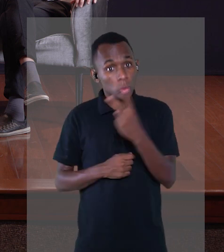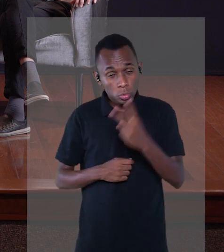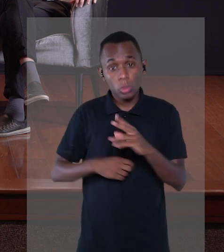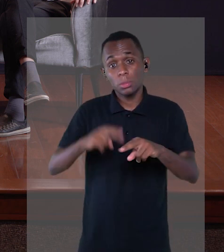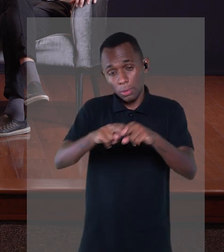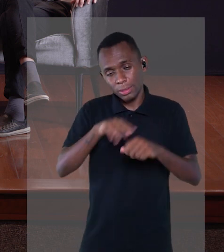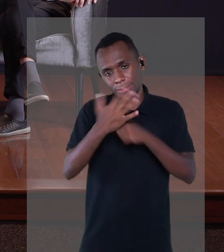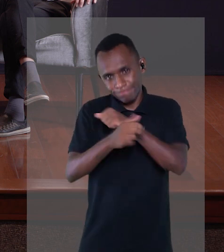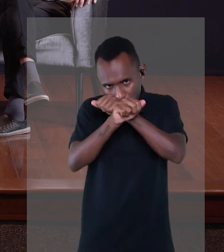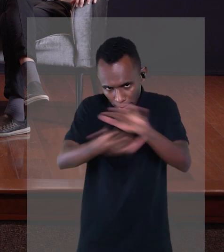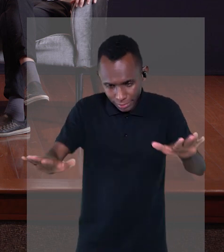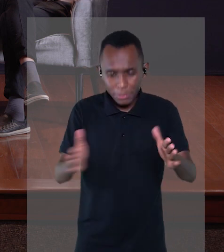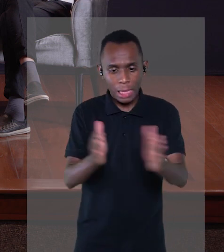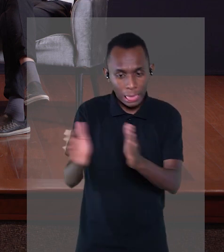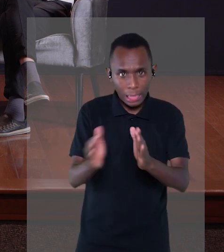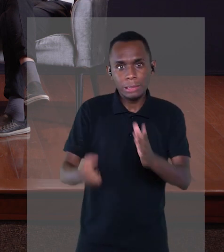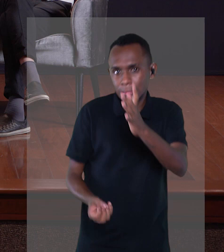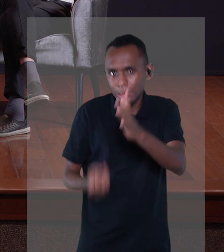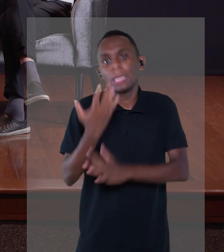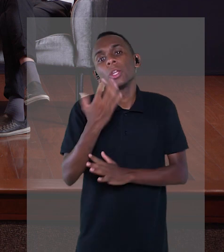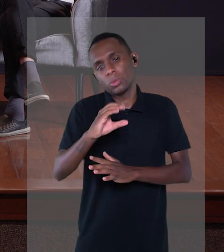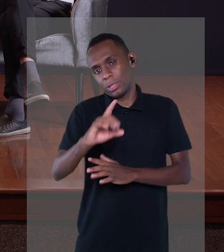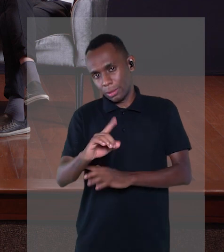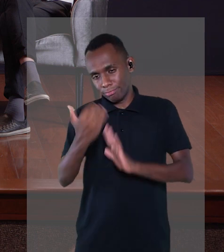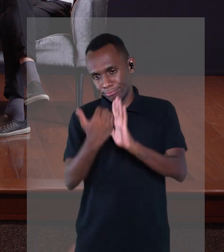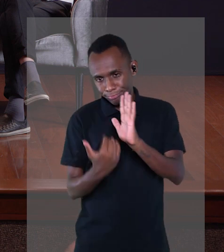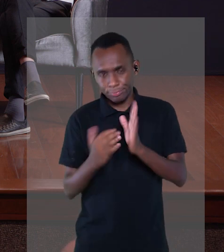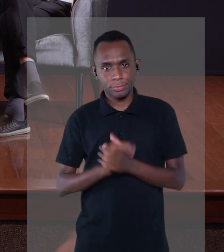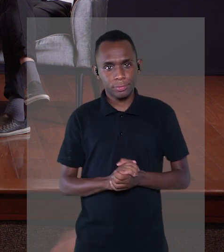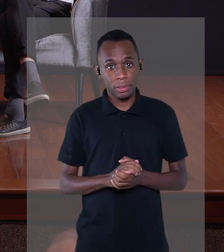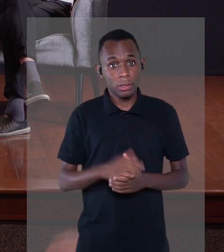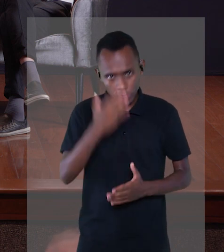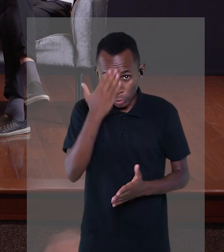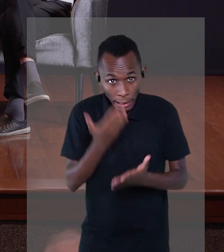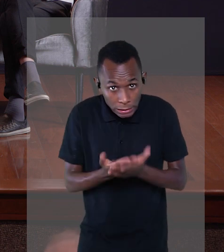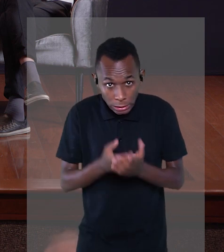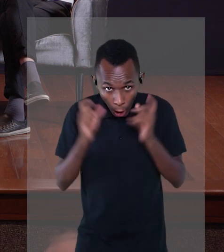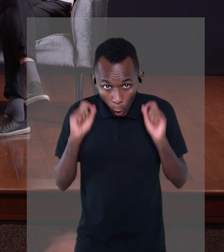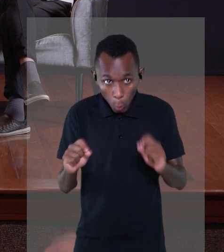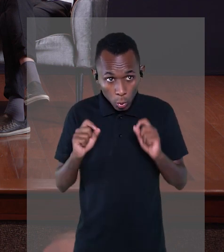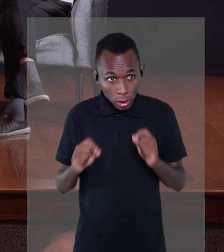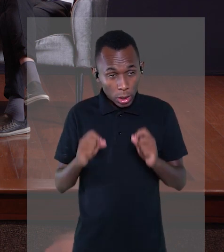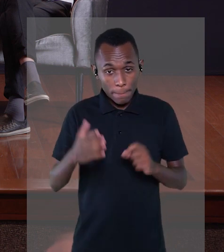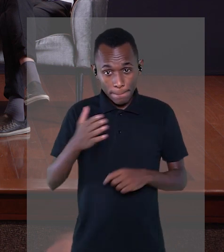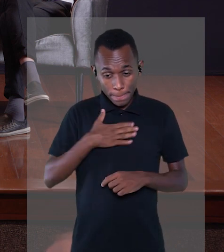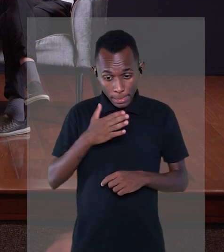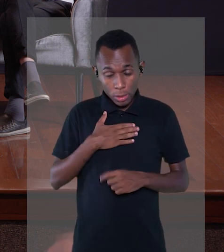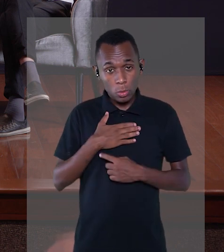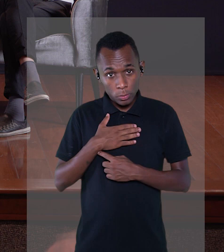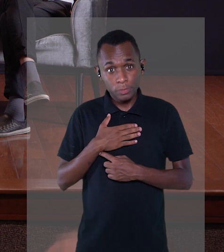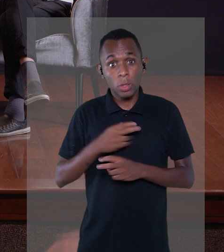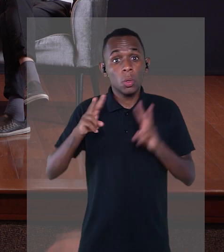pandemia, né, Sérgio? Também. Os dois frutos da pandemia, e você não vai nem acreditar, mas eu só me toquei que